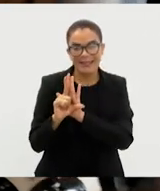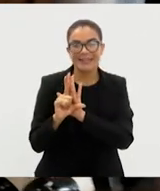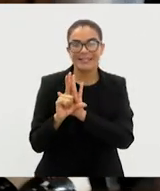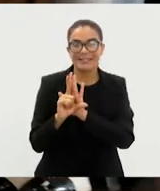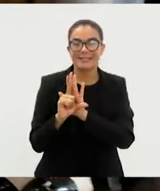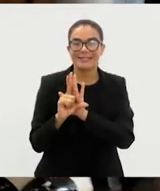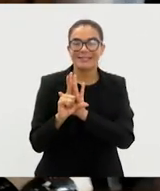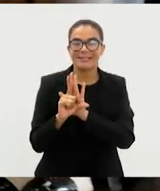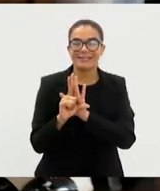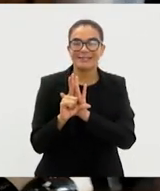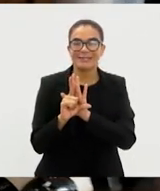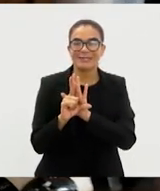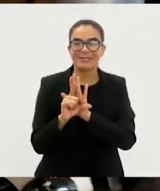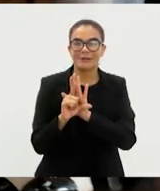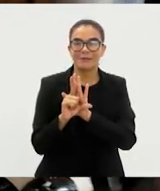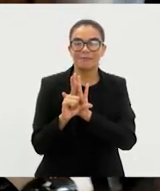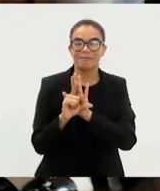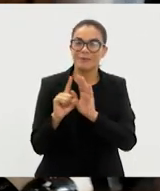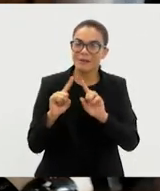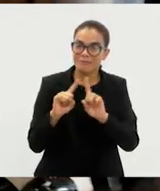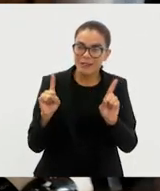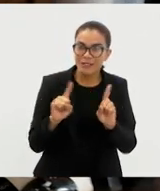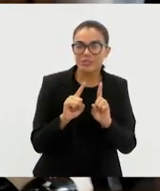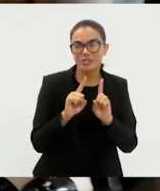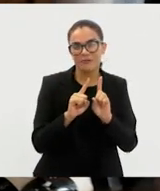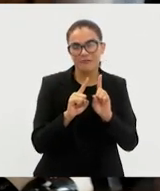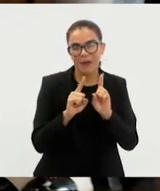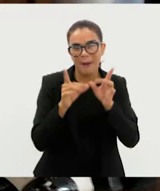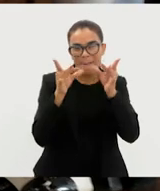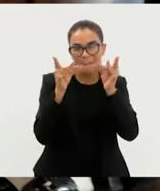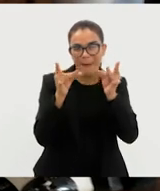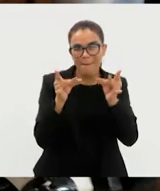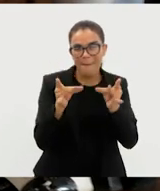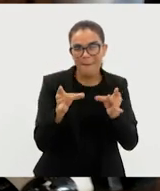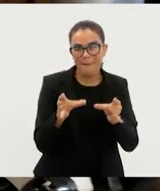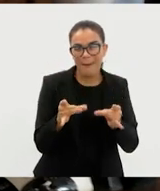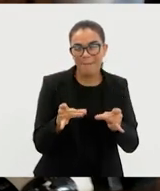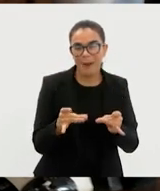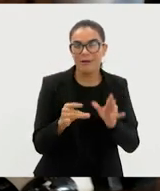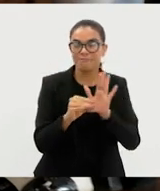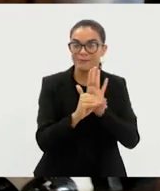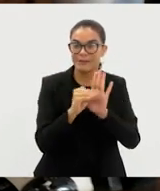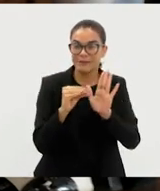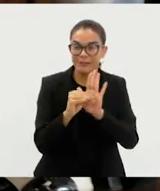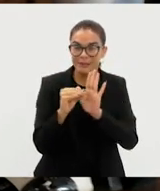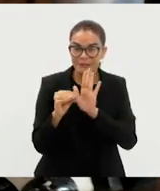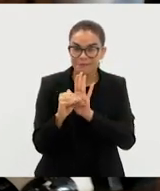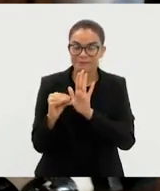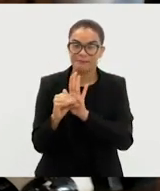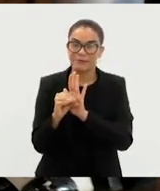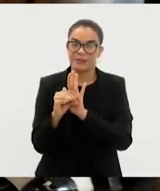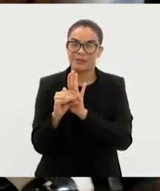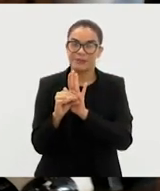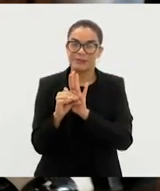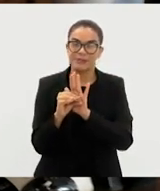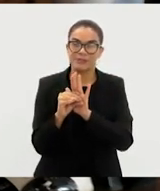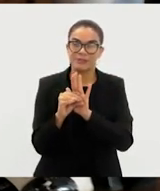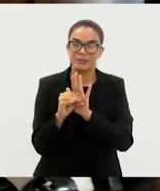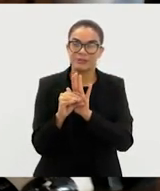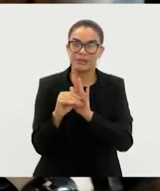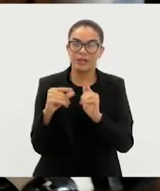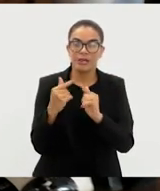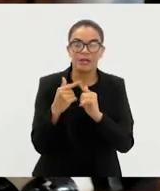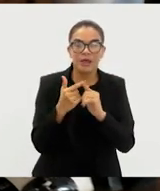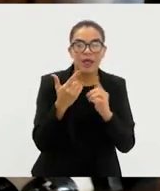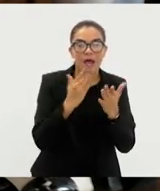Mas a gente vai destacar algumas emendas, né? Porque algumas